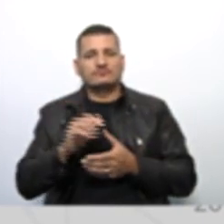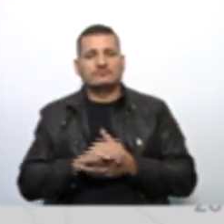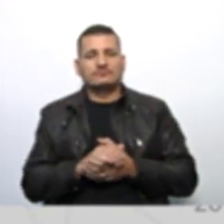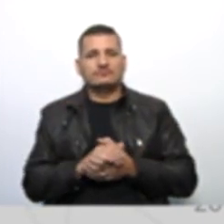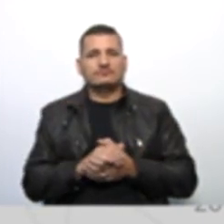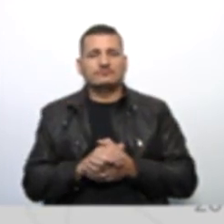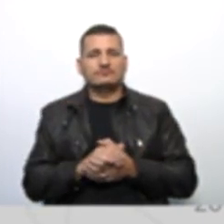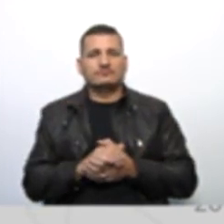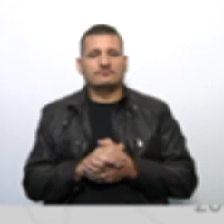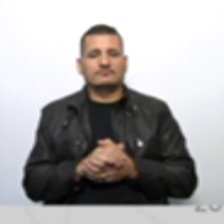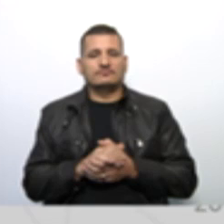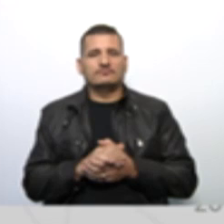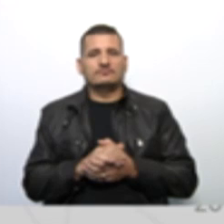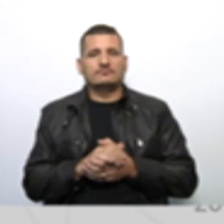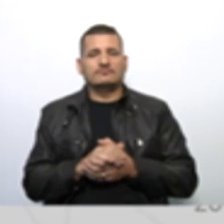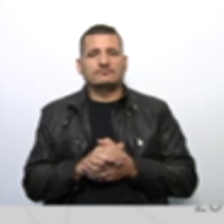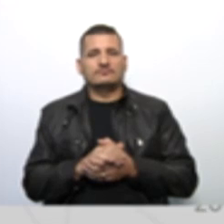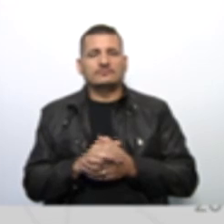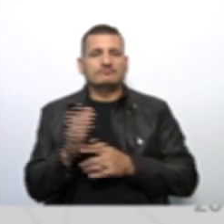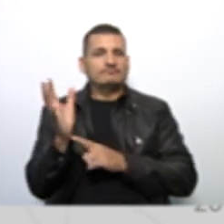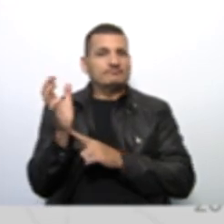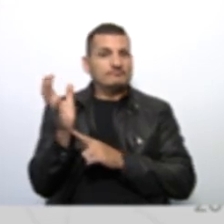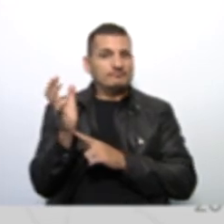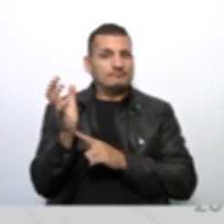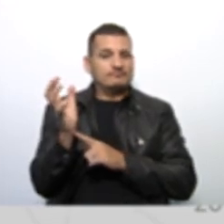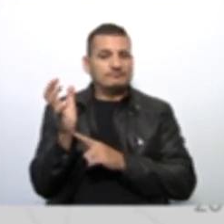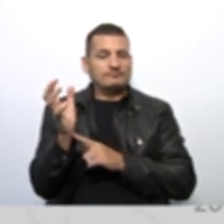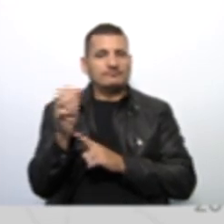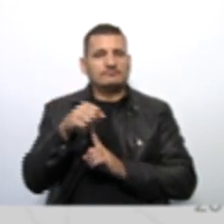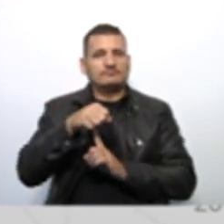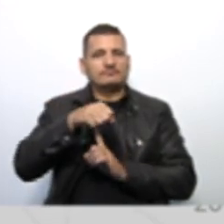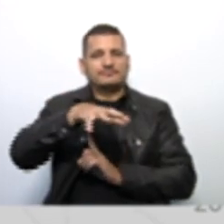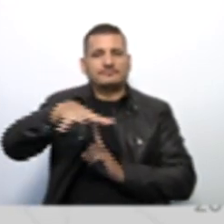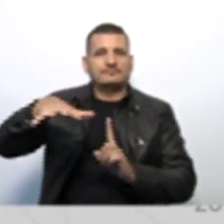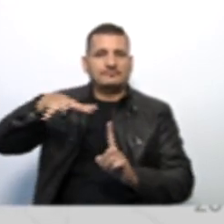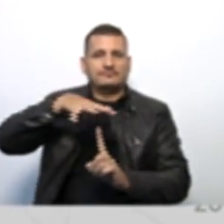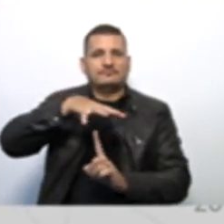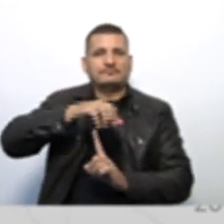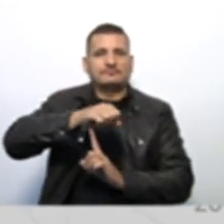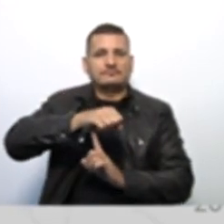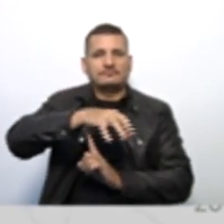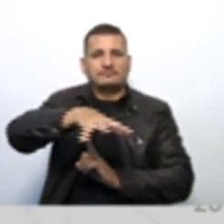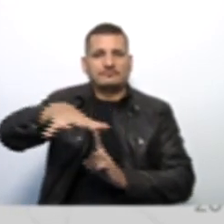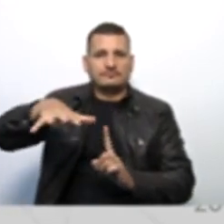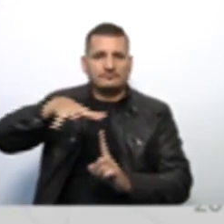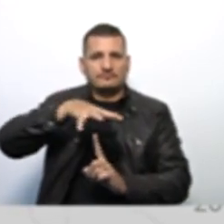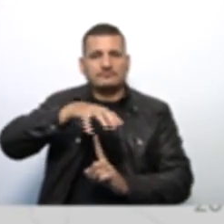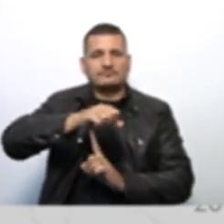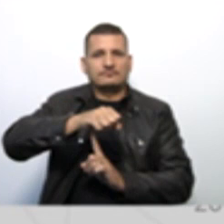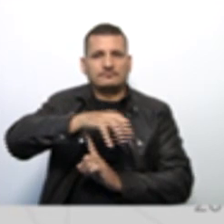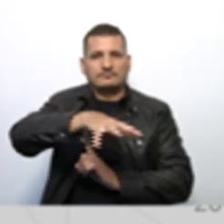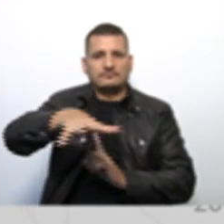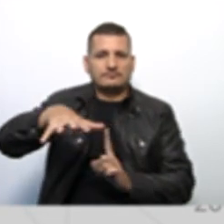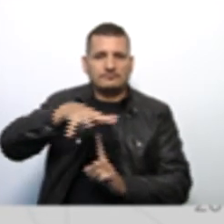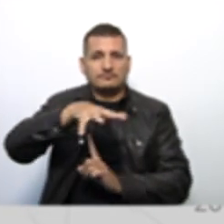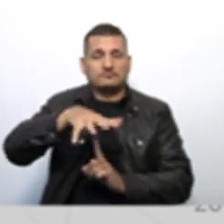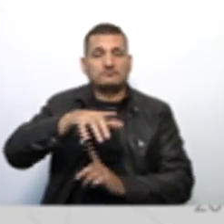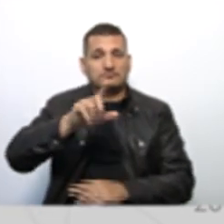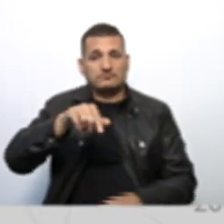de rádio, né? Os dispositivos na rede se conectam através dessas ondas de rádio. Ou seja, é uma